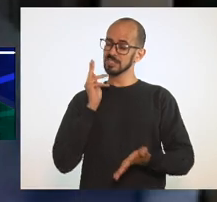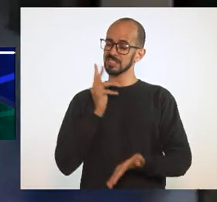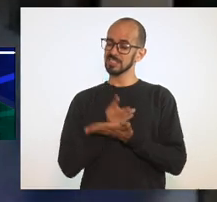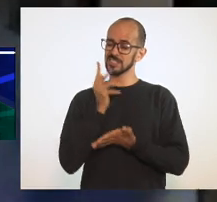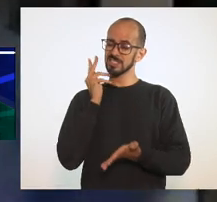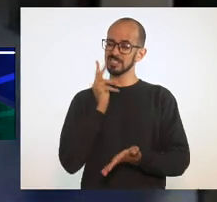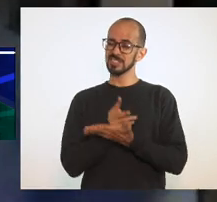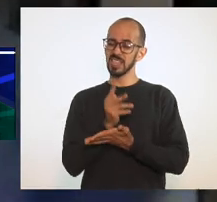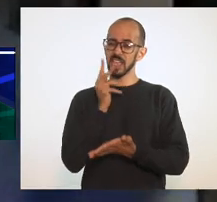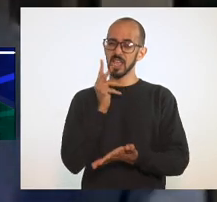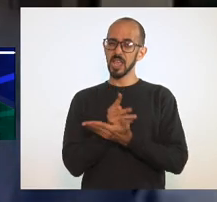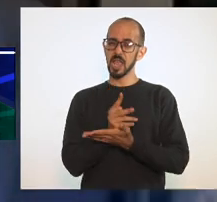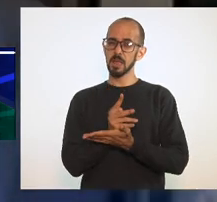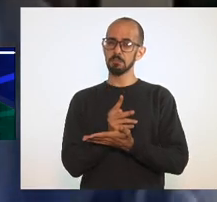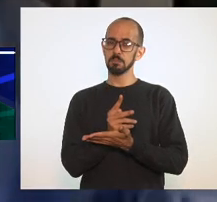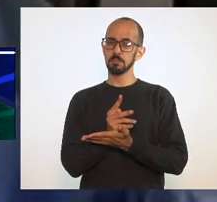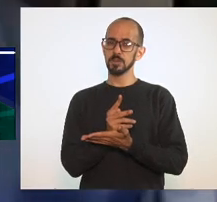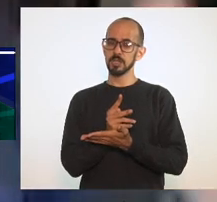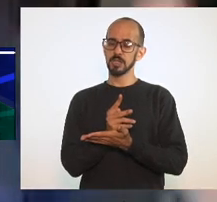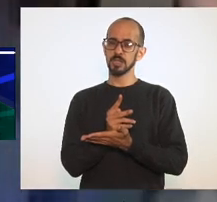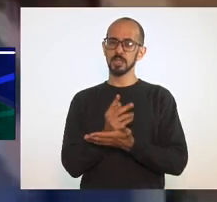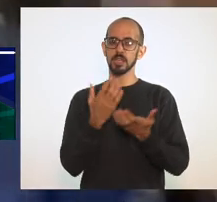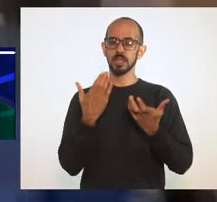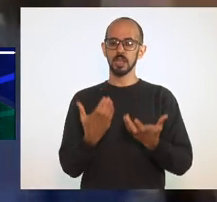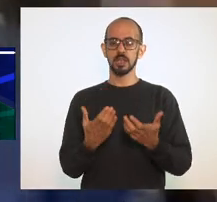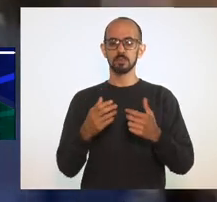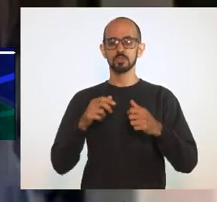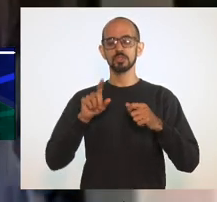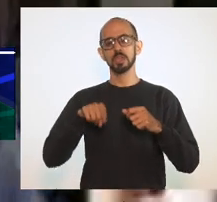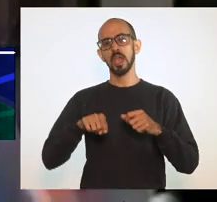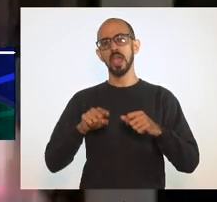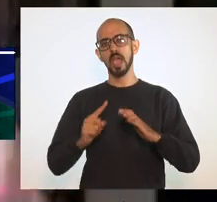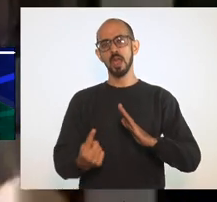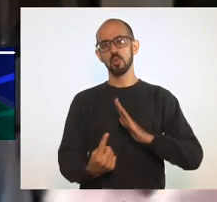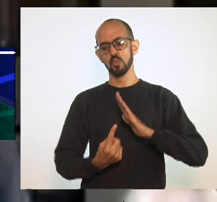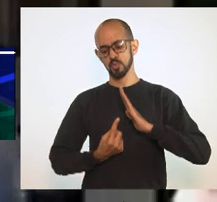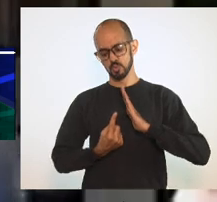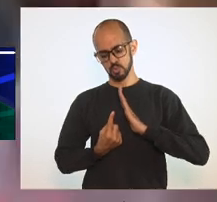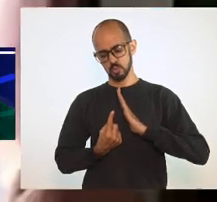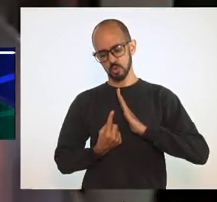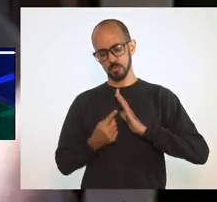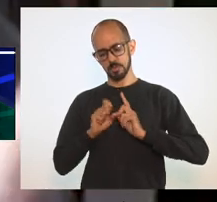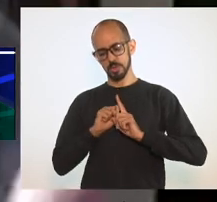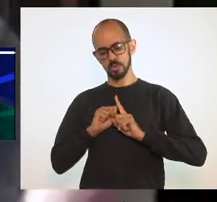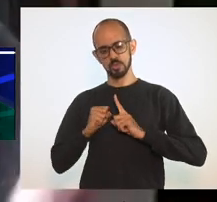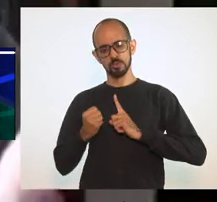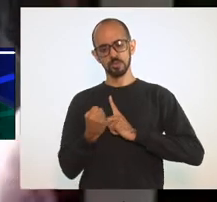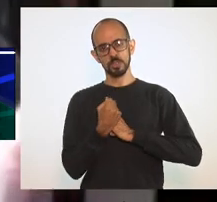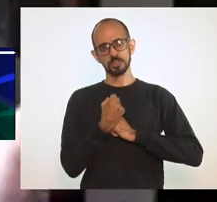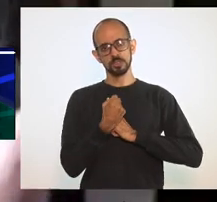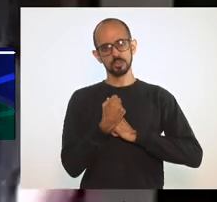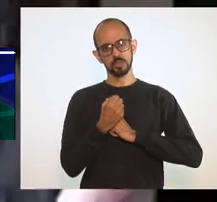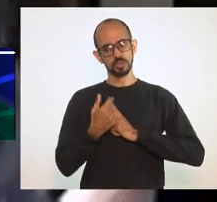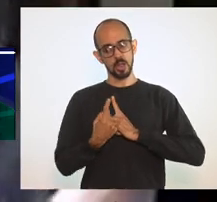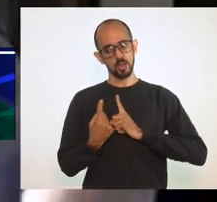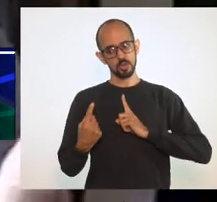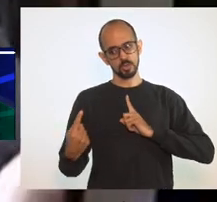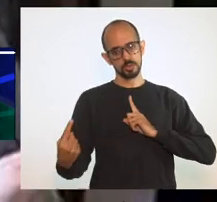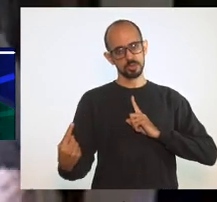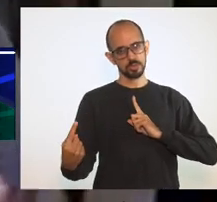as formas, que é o isolamento social. Mas é claro que o isolamento social,